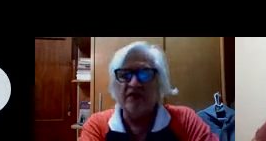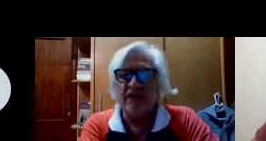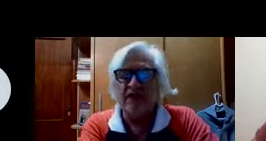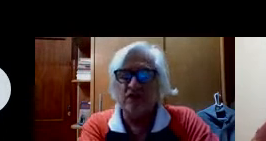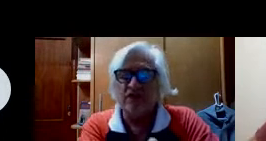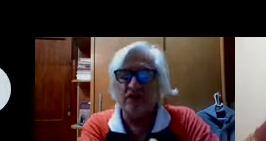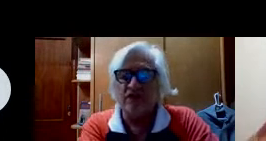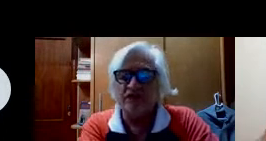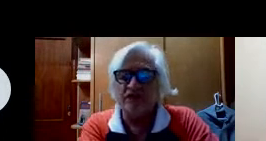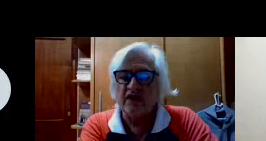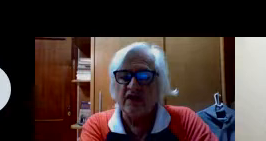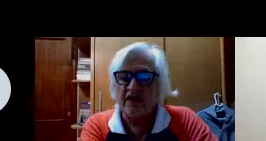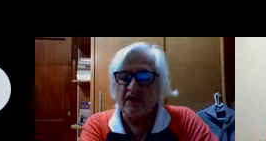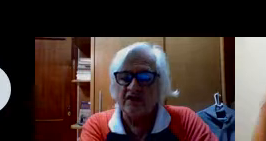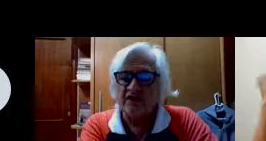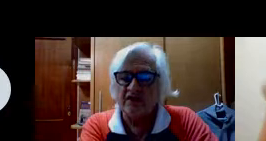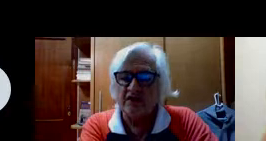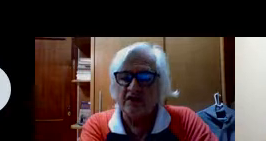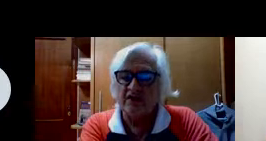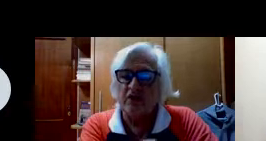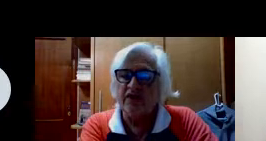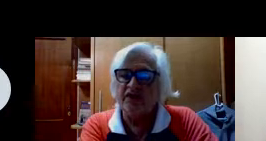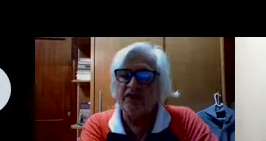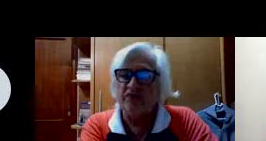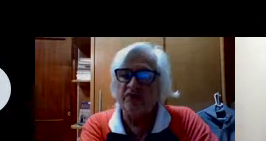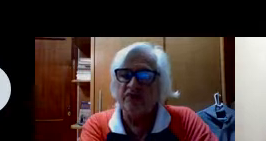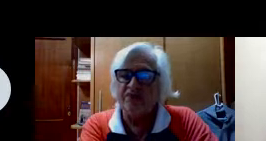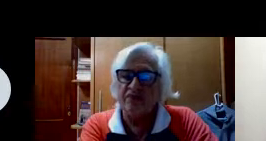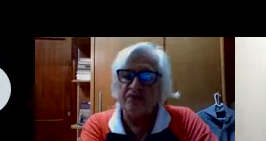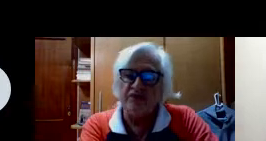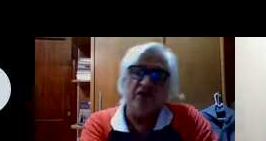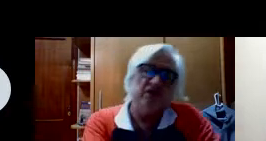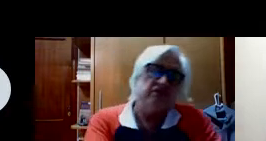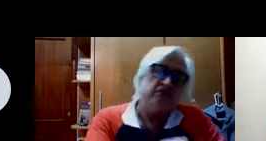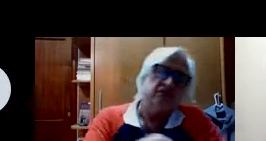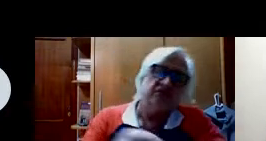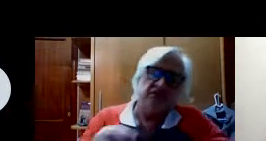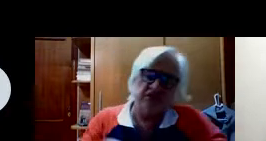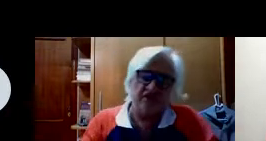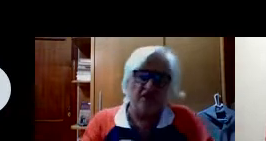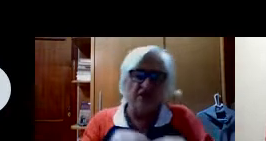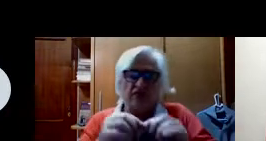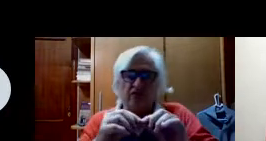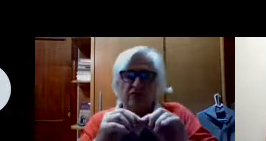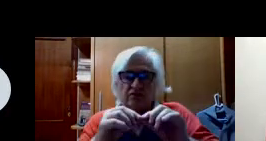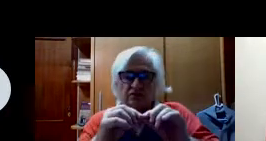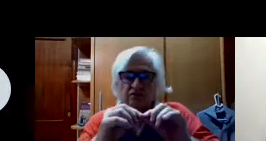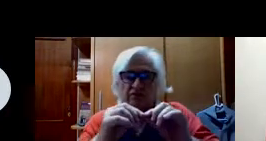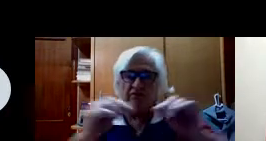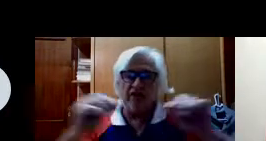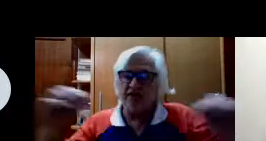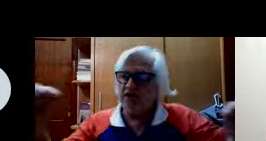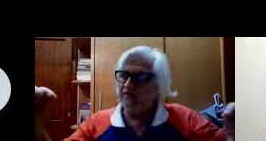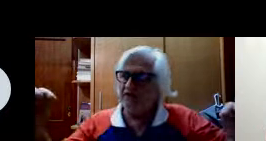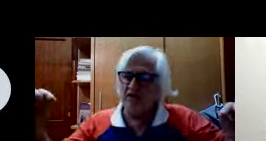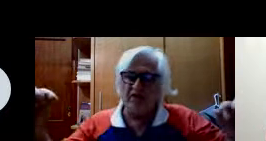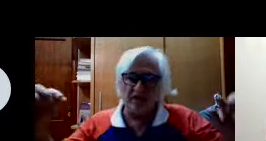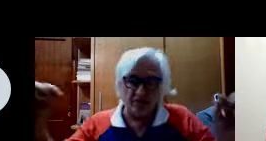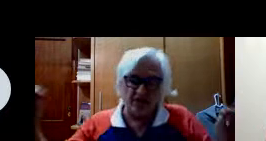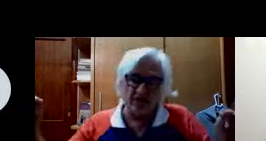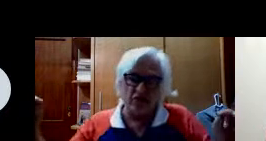Todos os materiais, conforme você aquece, eles aumentam se você estiver olhando uma